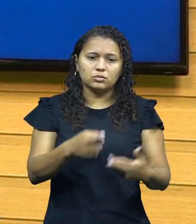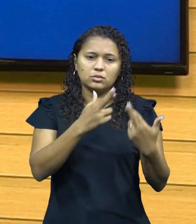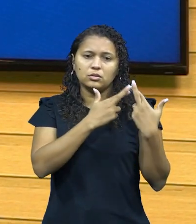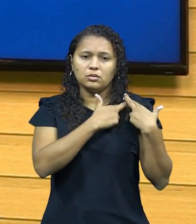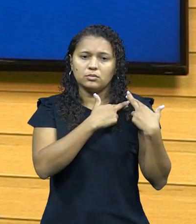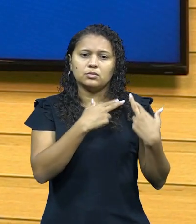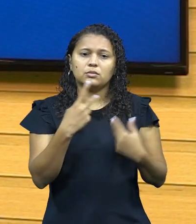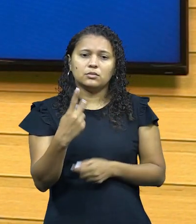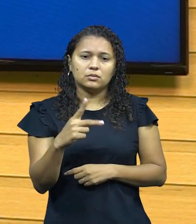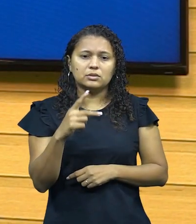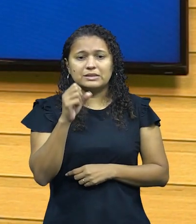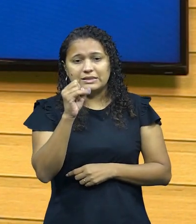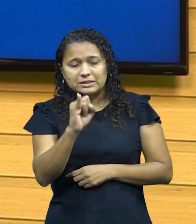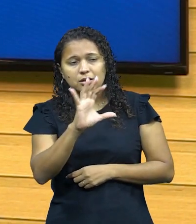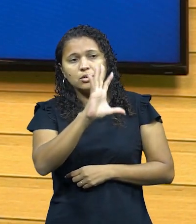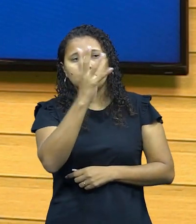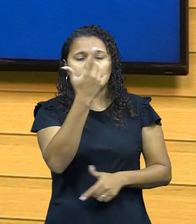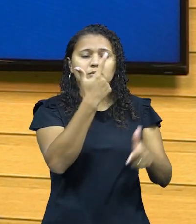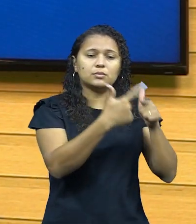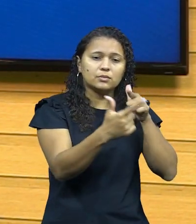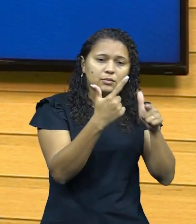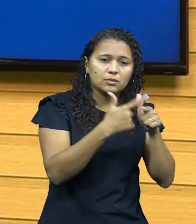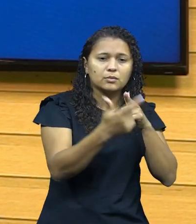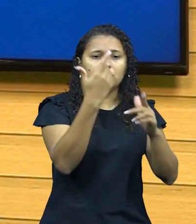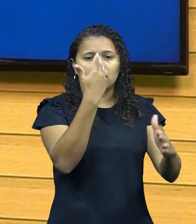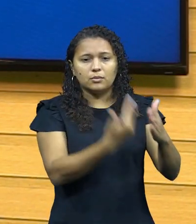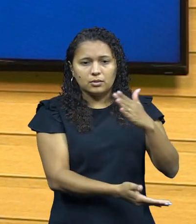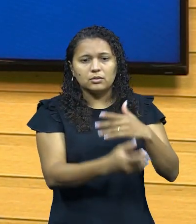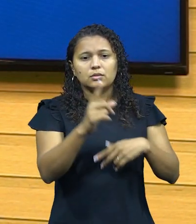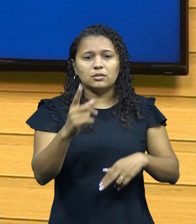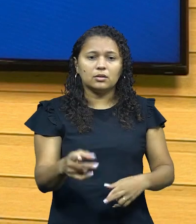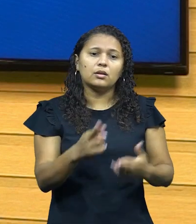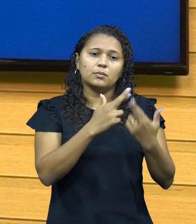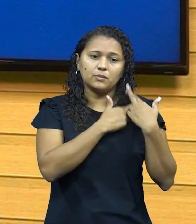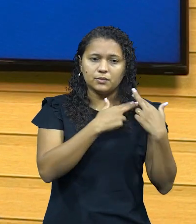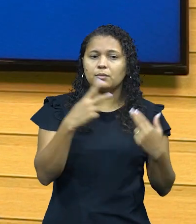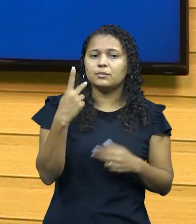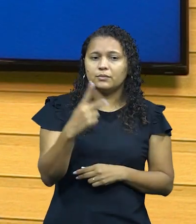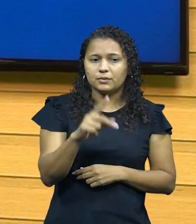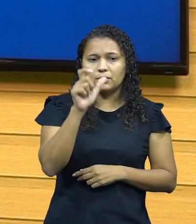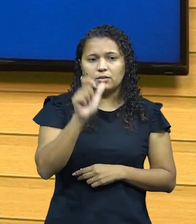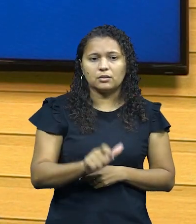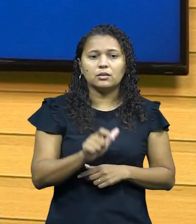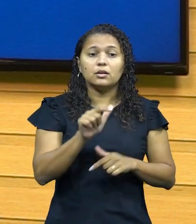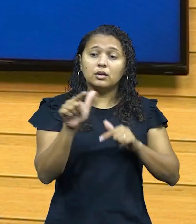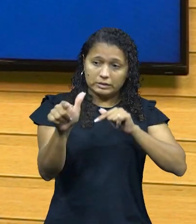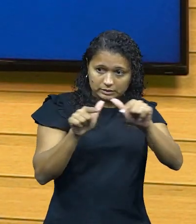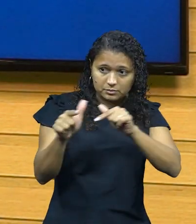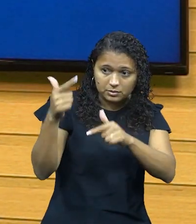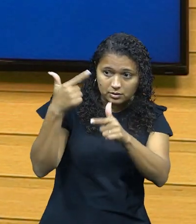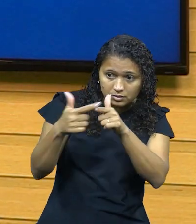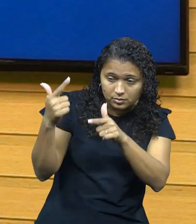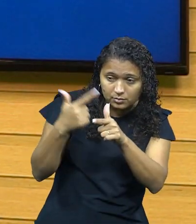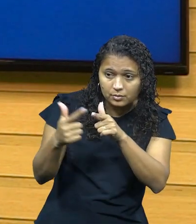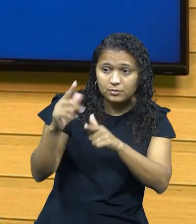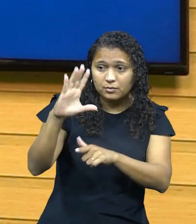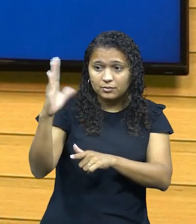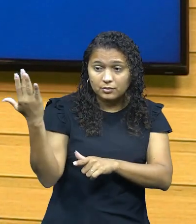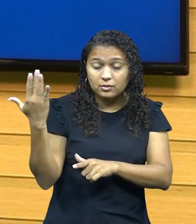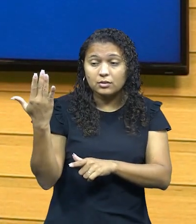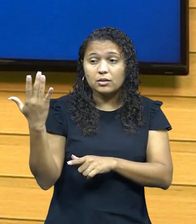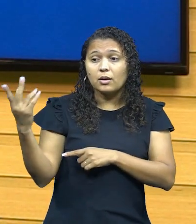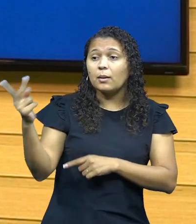quase tudo. Se ocorrer uma avaria, quem vai responder é ele. O trabalhador portuário, ele cometeu erro?